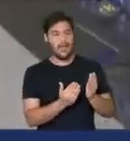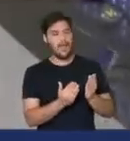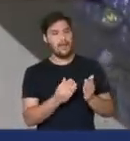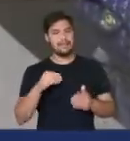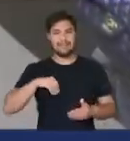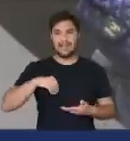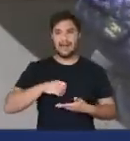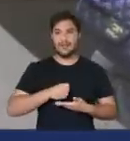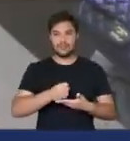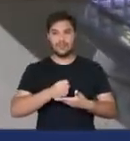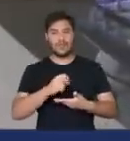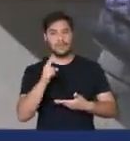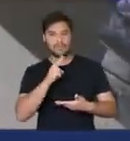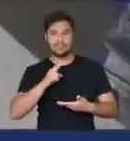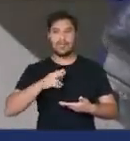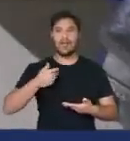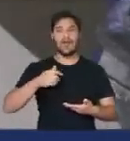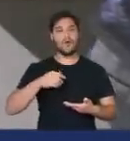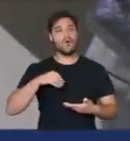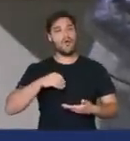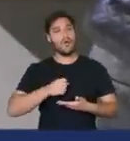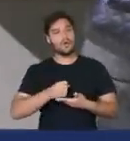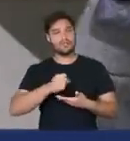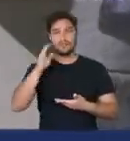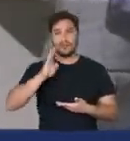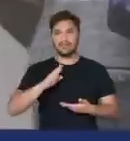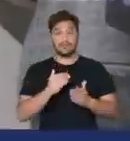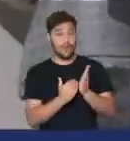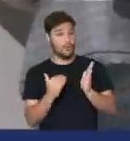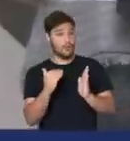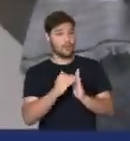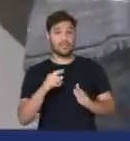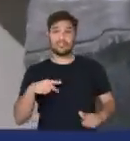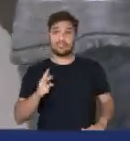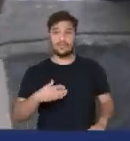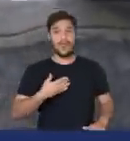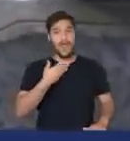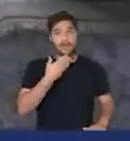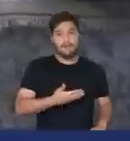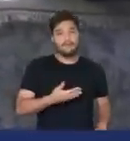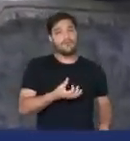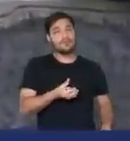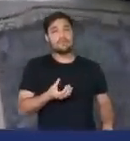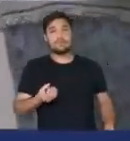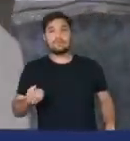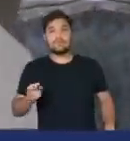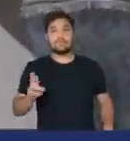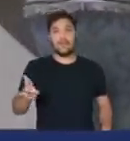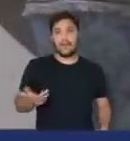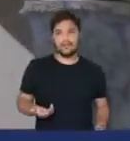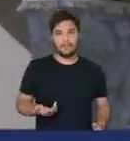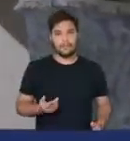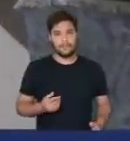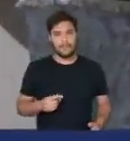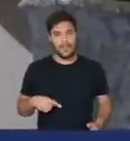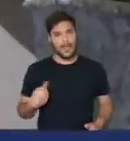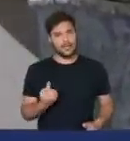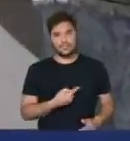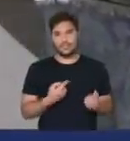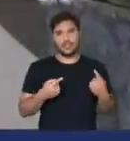auxílio emergencial, do Auxílio Brasil. Nós sempre fomos a favor do valor de R$ 600 e não íamos